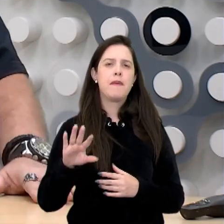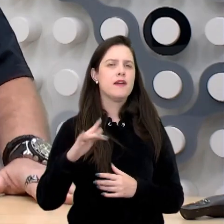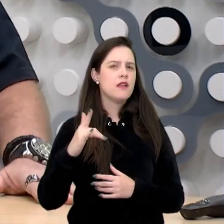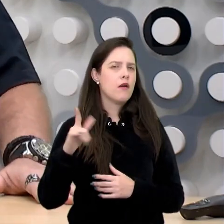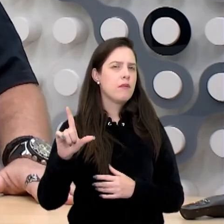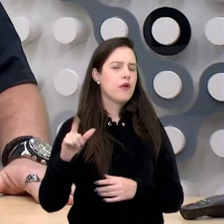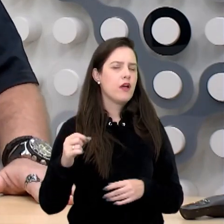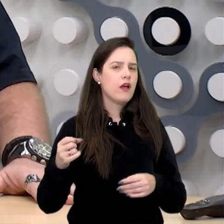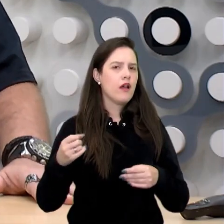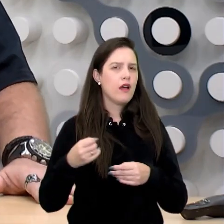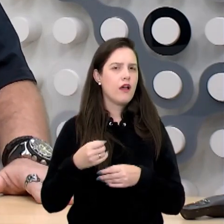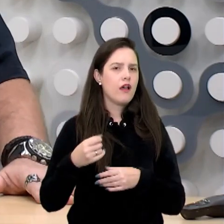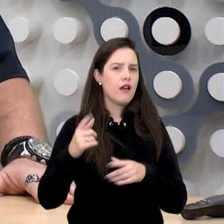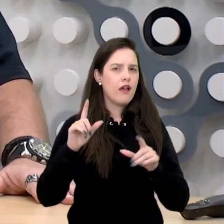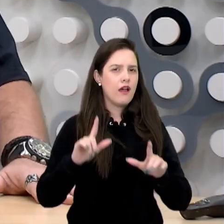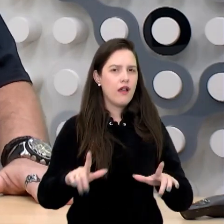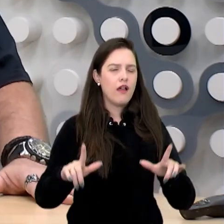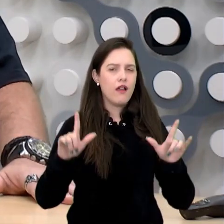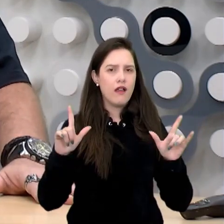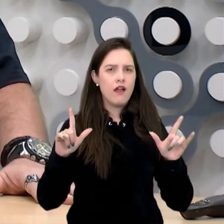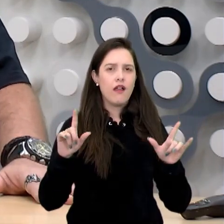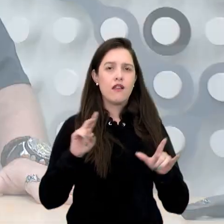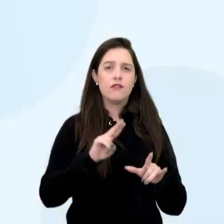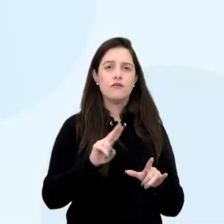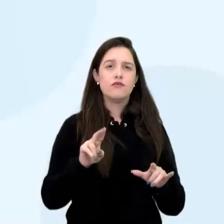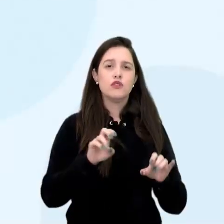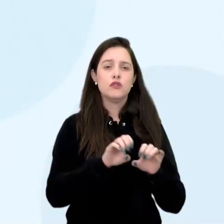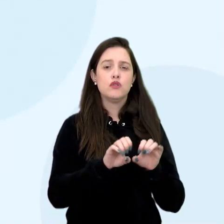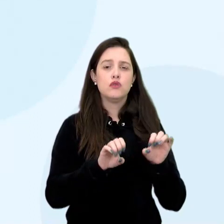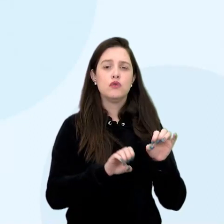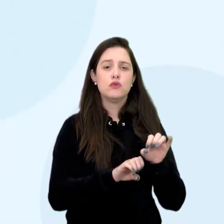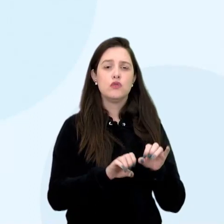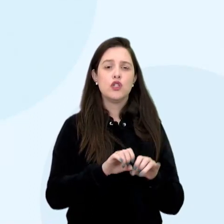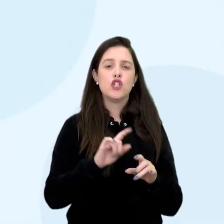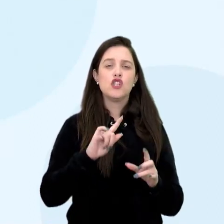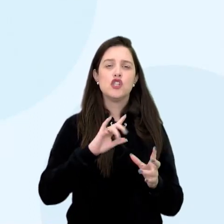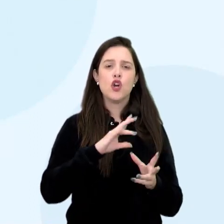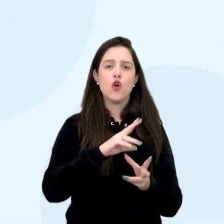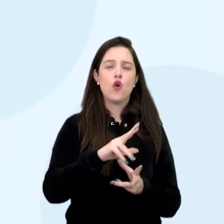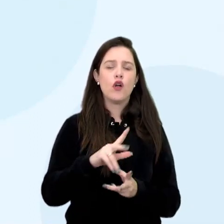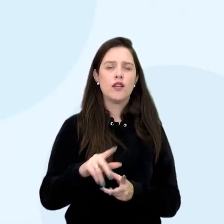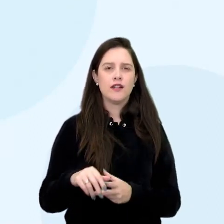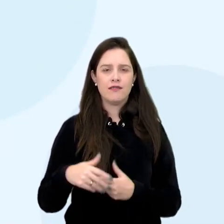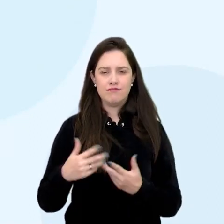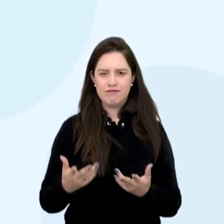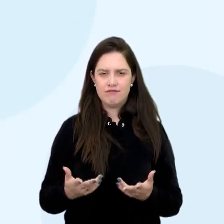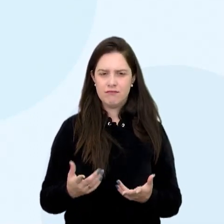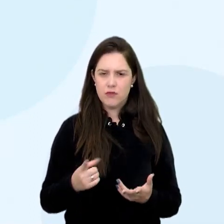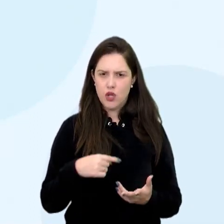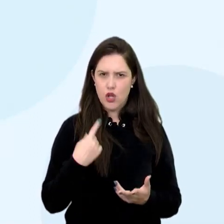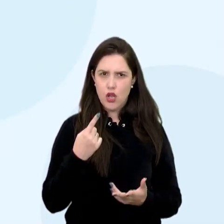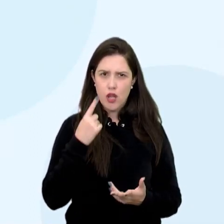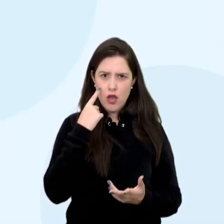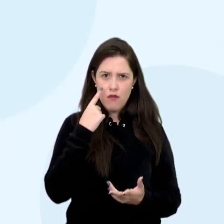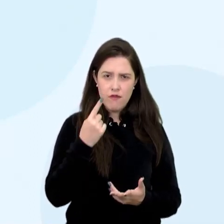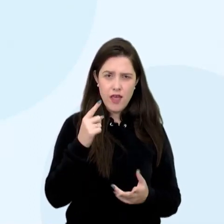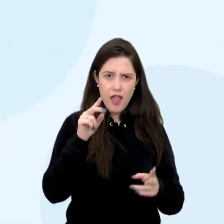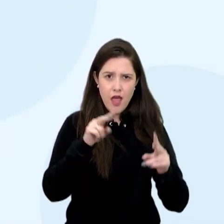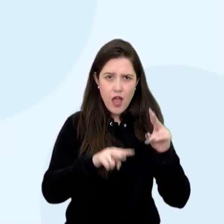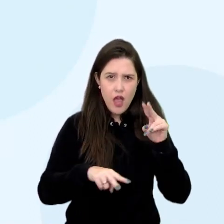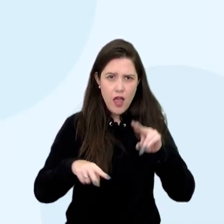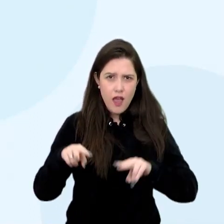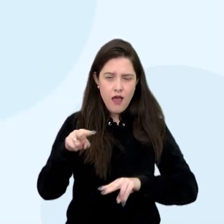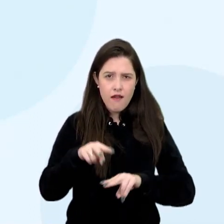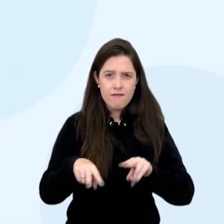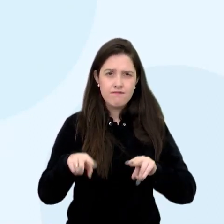um mapa falando aí sobre a estrutura geológica do planeta. Olha que interessante. E nós temos lá uma divisão,